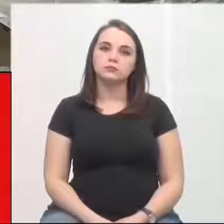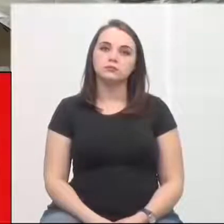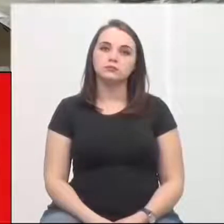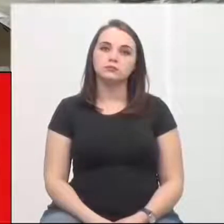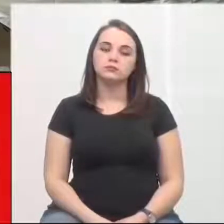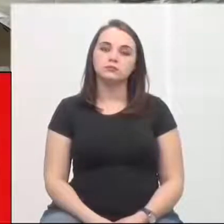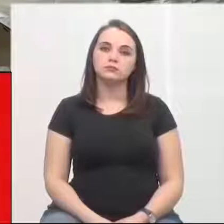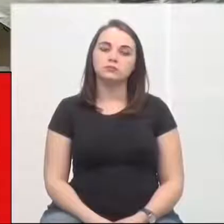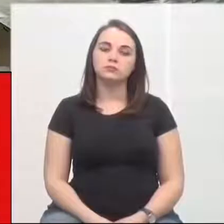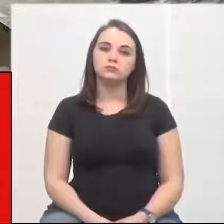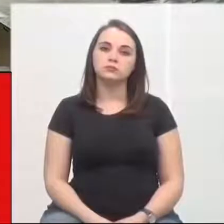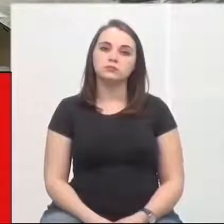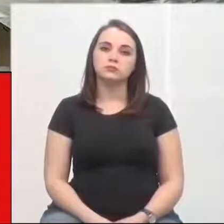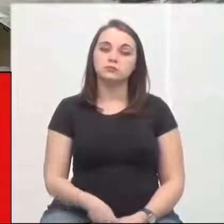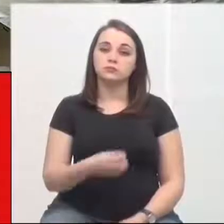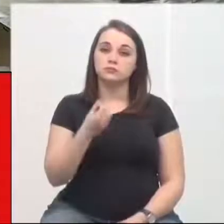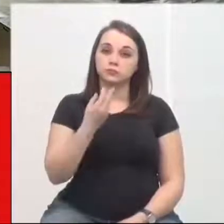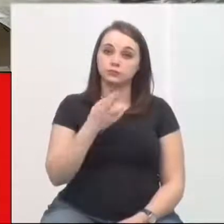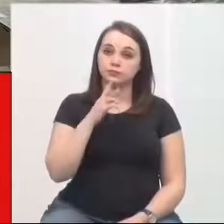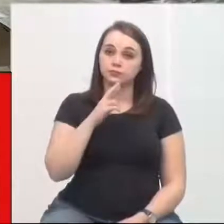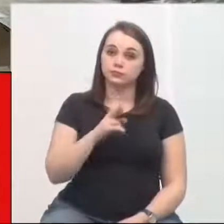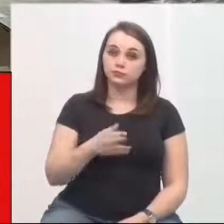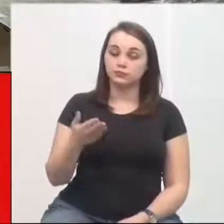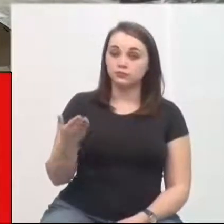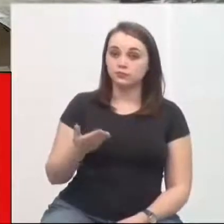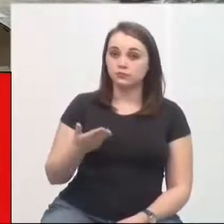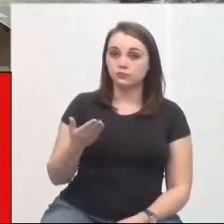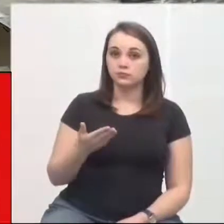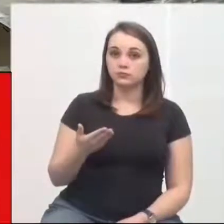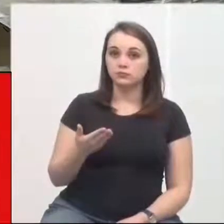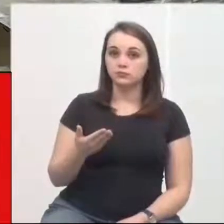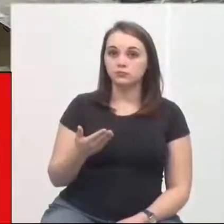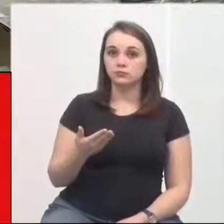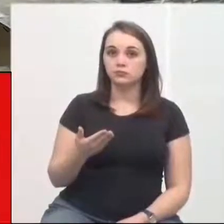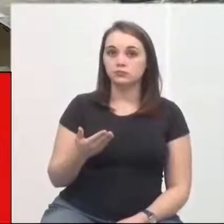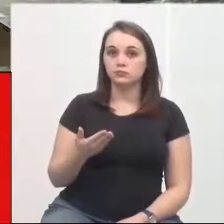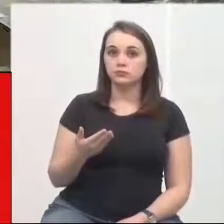É, bom, então vamos lá. Esse prefeito também, 4 dias.